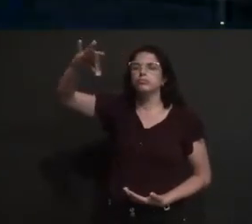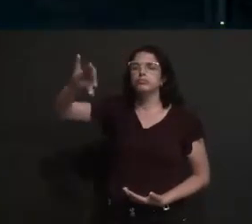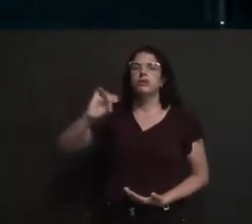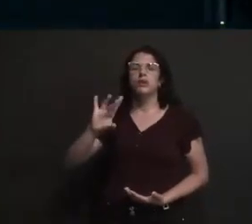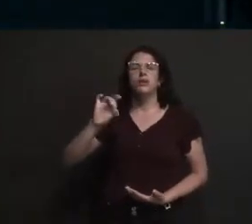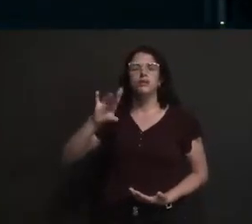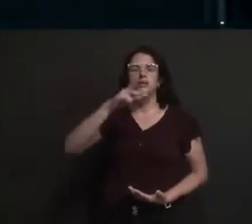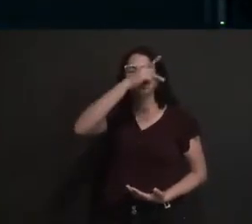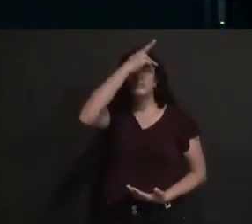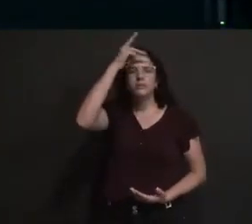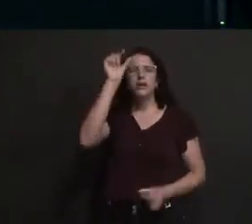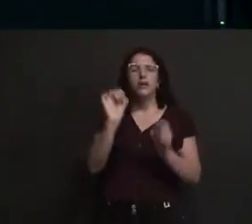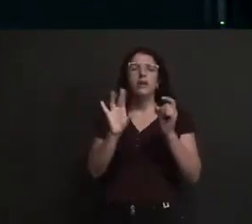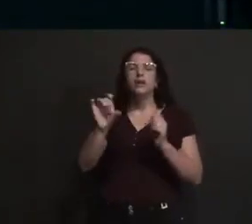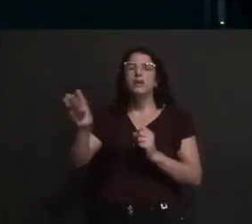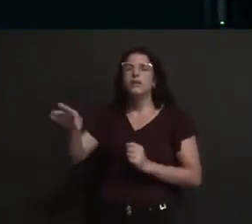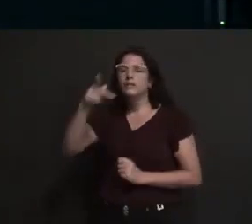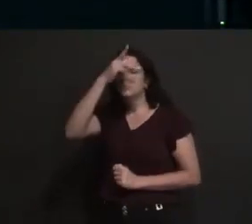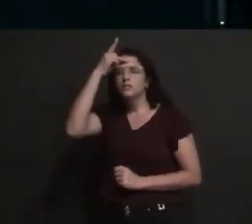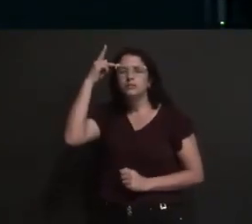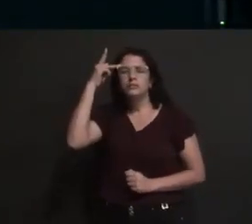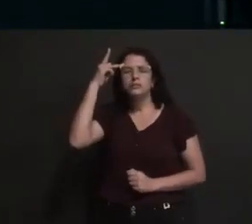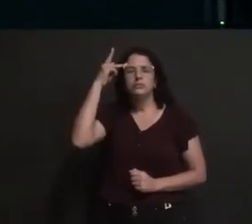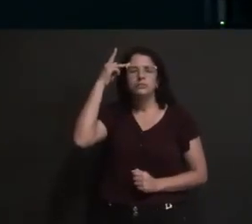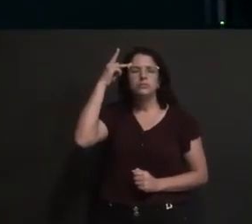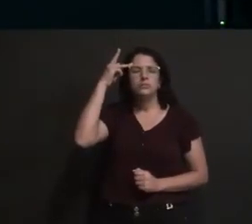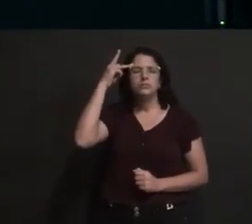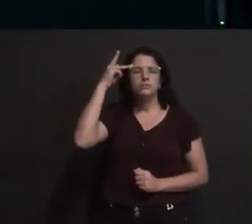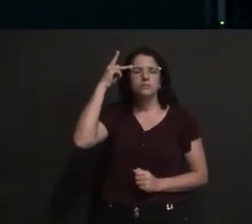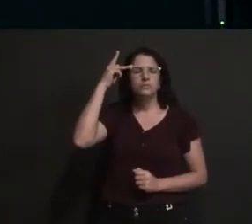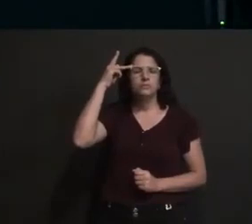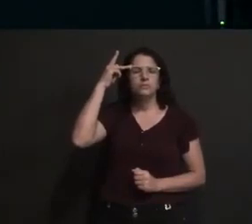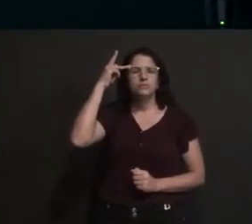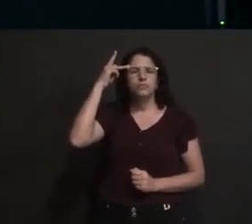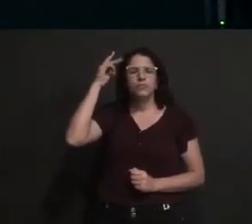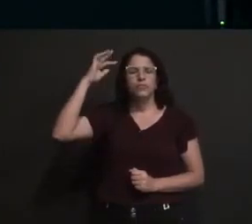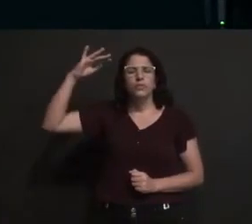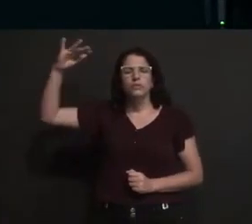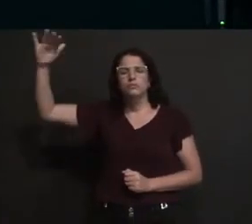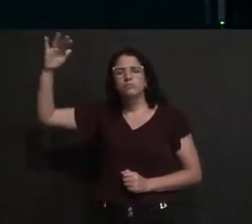Sobre cada pessoa. Sonhos. Muitos sonhos.